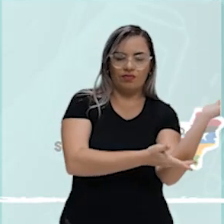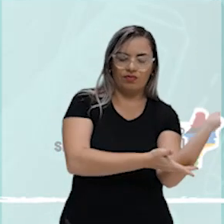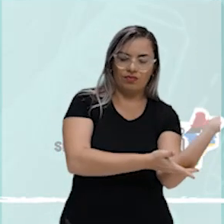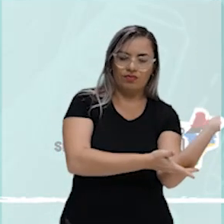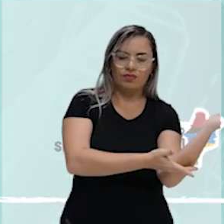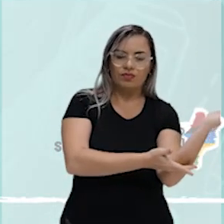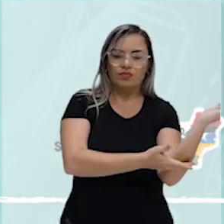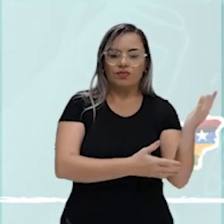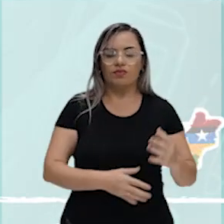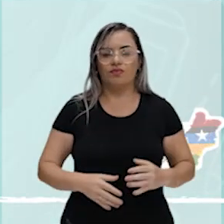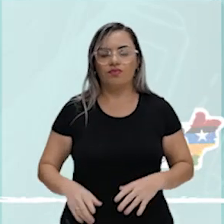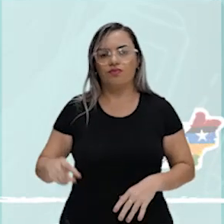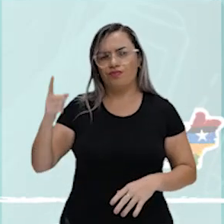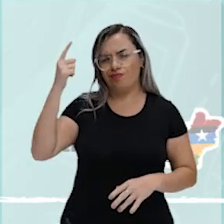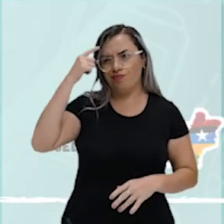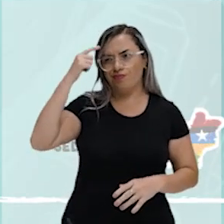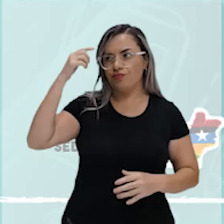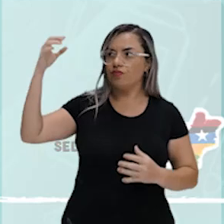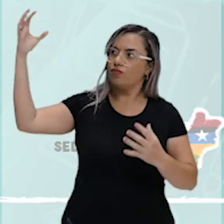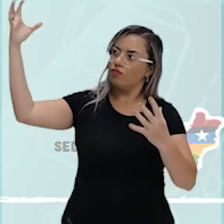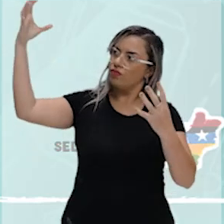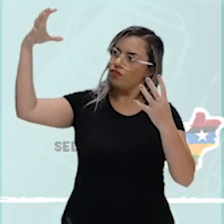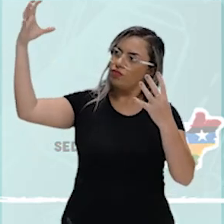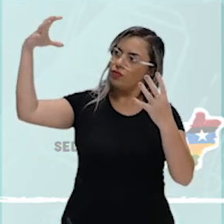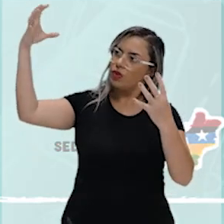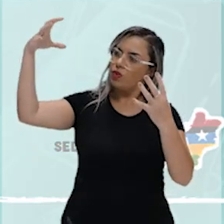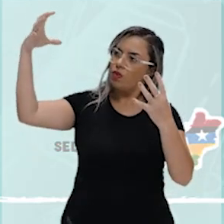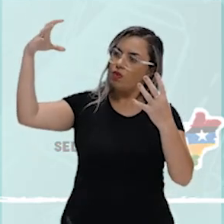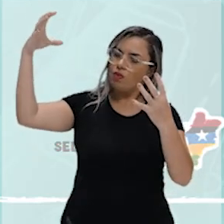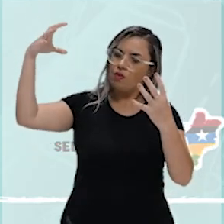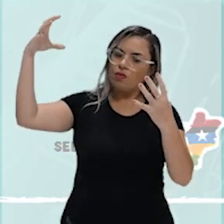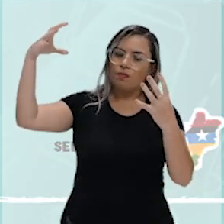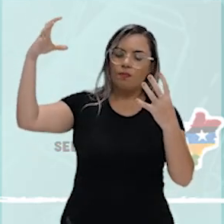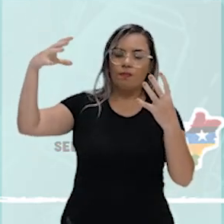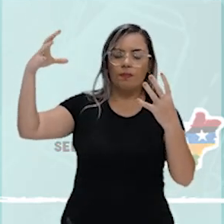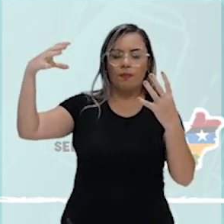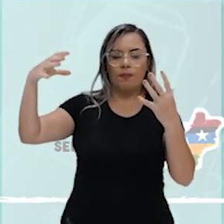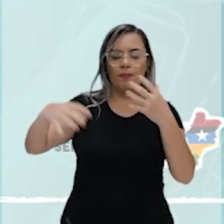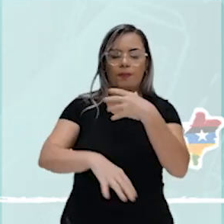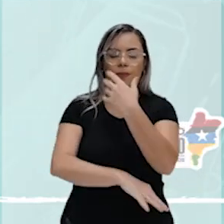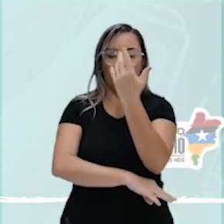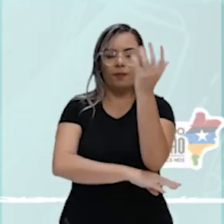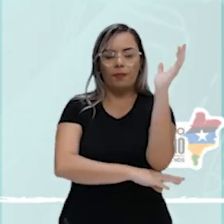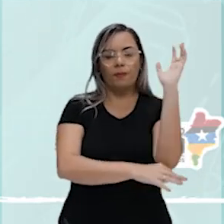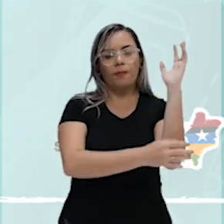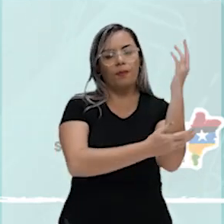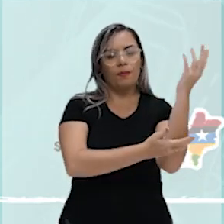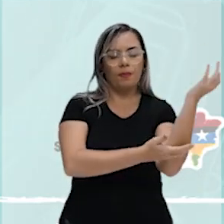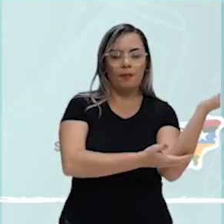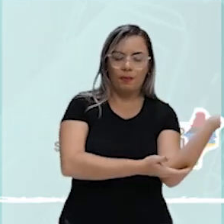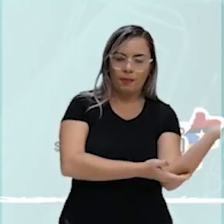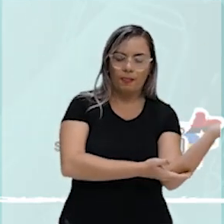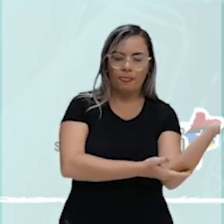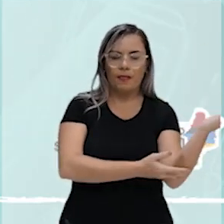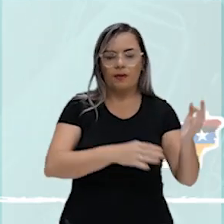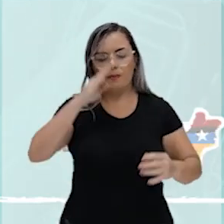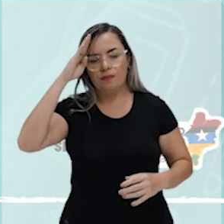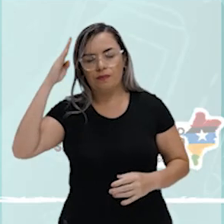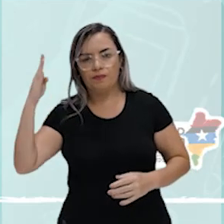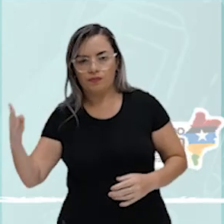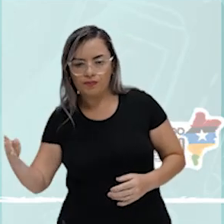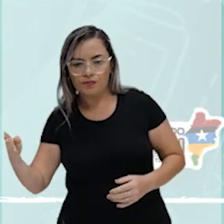ó, imagina chover ácido sulfúrico, um ácido muito forte. Então, vai matar plantas e principalmente vai